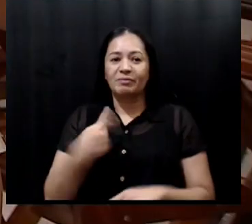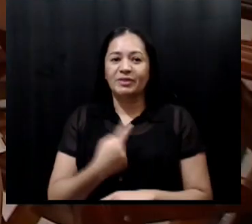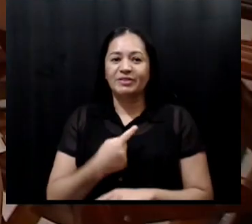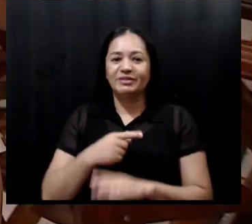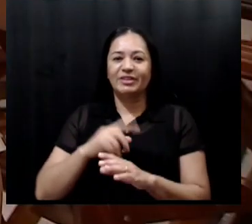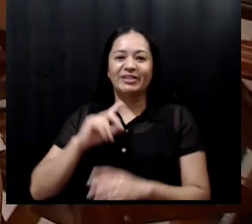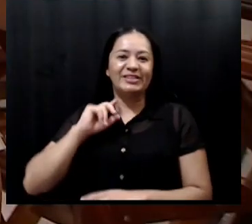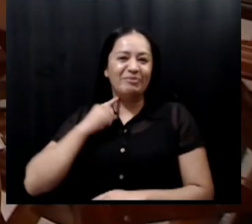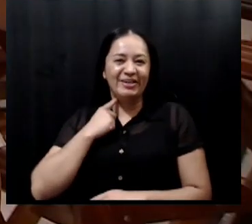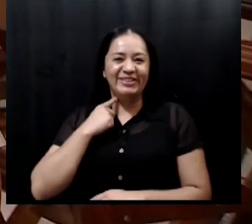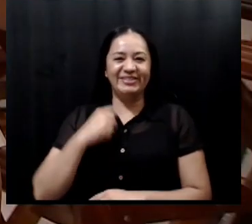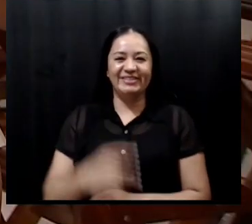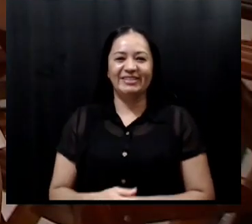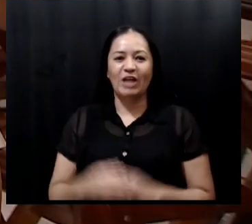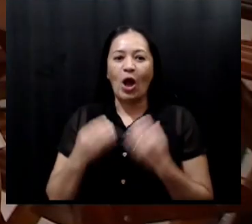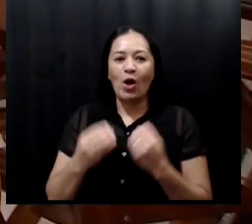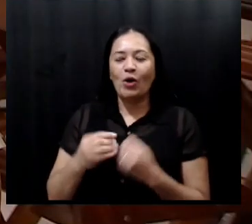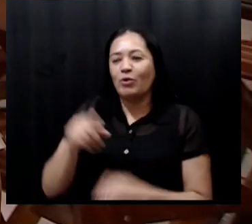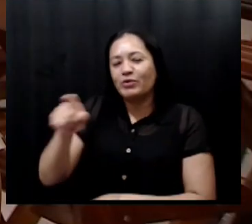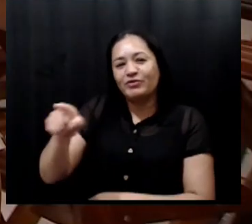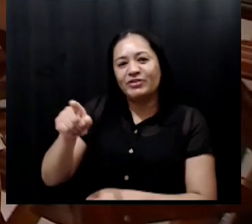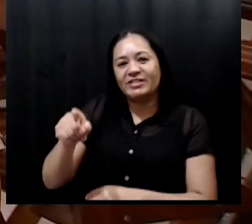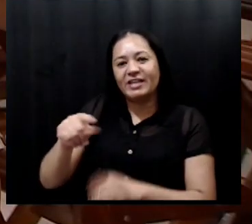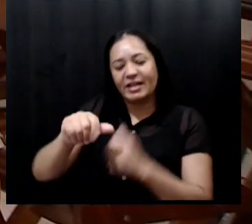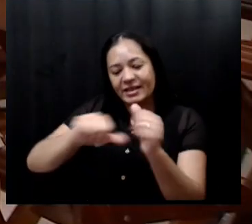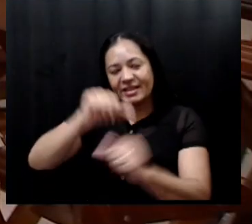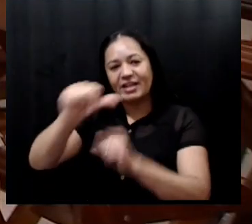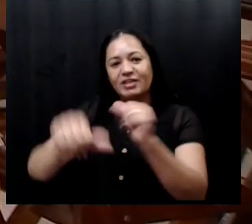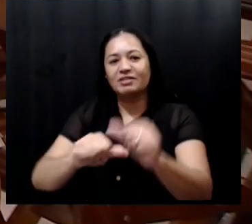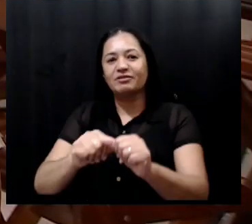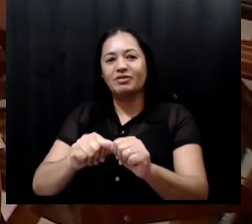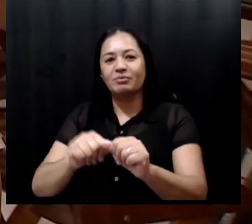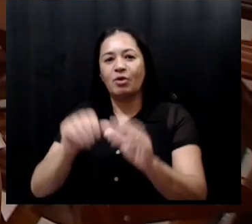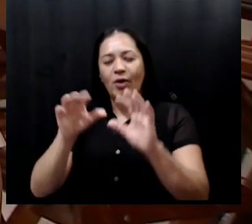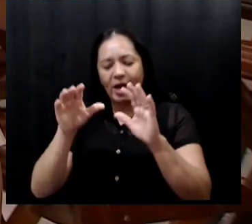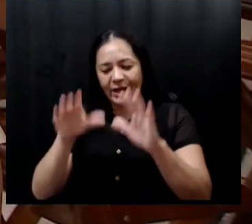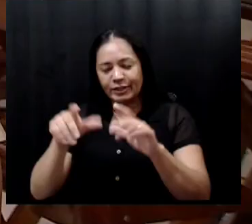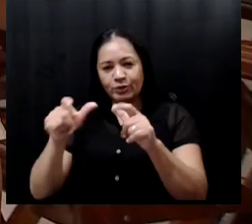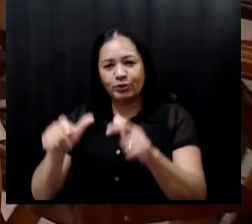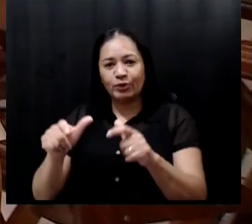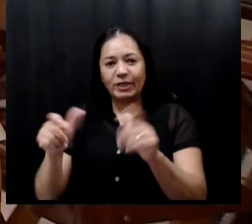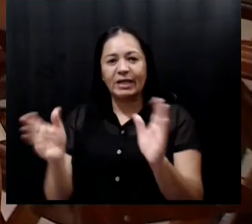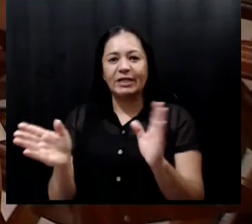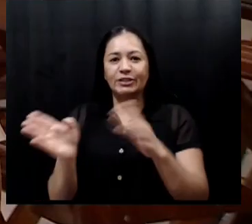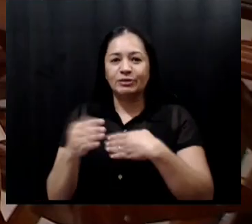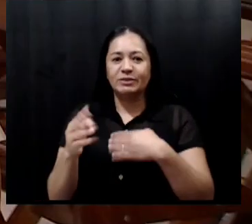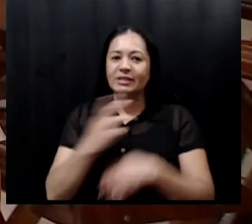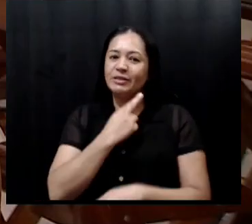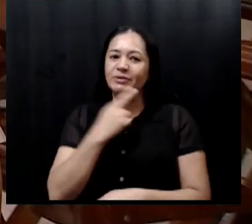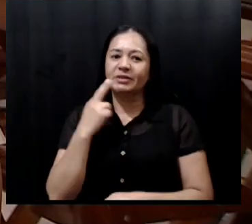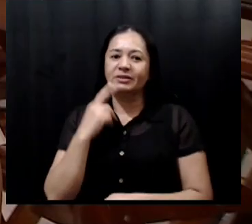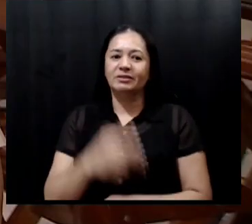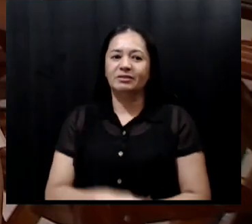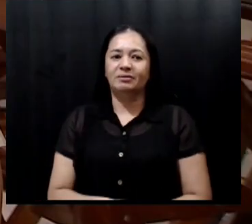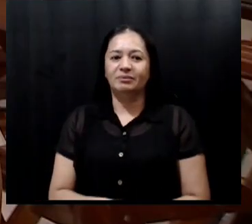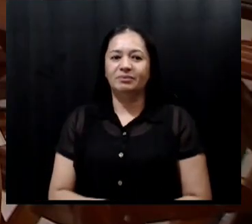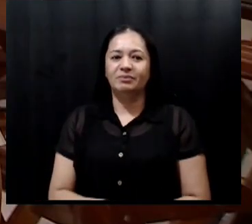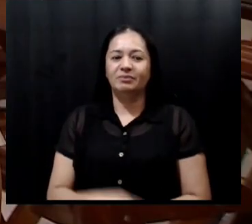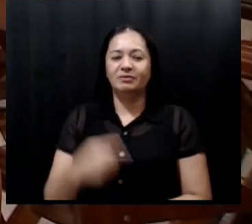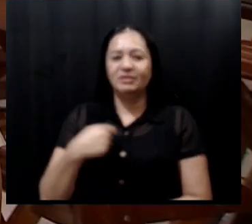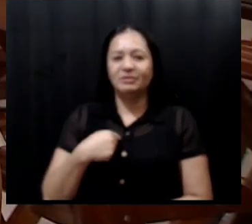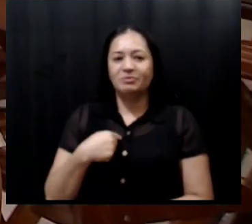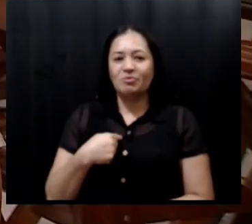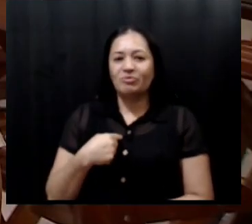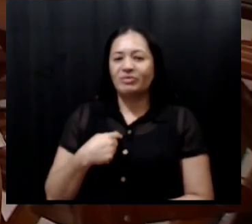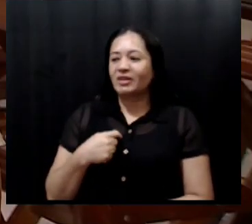essa questão de transformar também esse lugar em uma marmitaria e restaurante? Eu peguei bastante no pé deles, que eu via